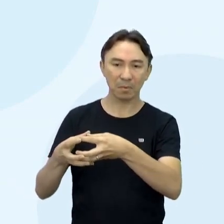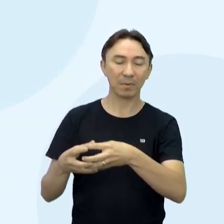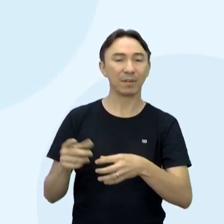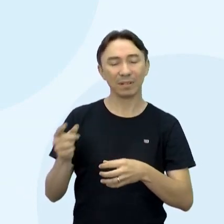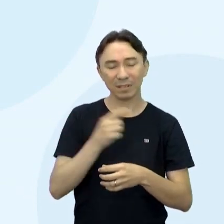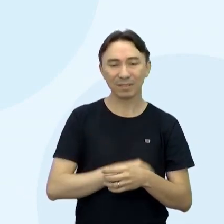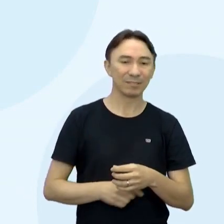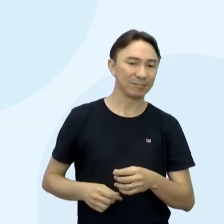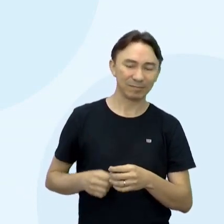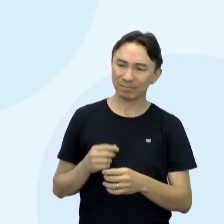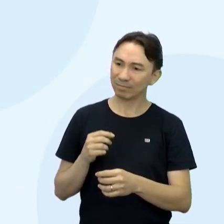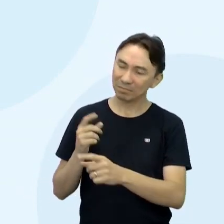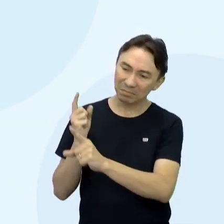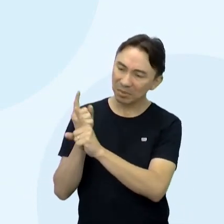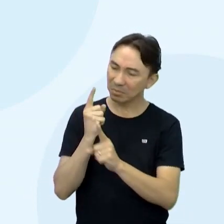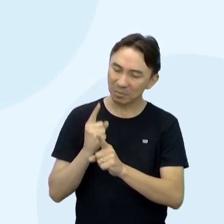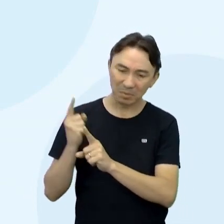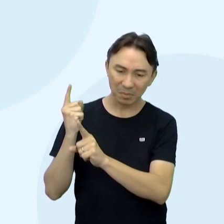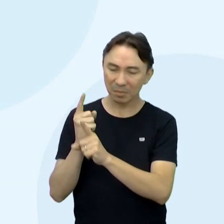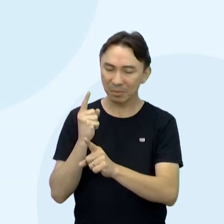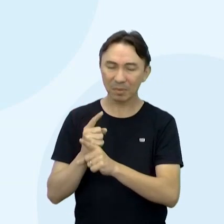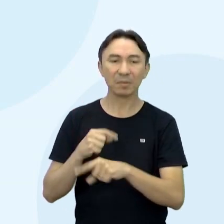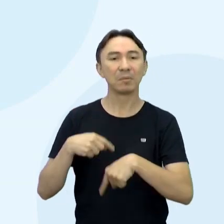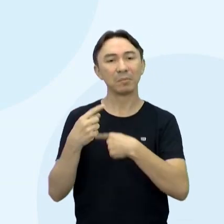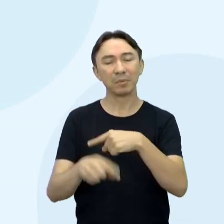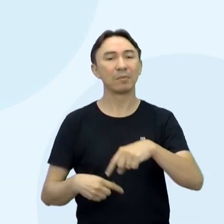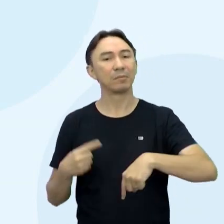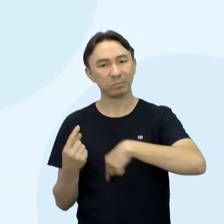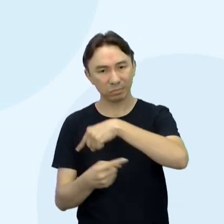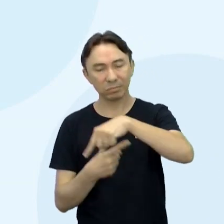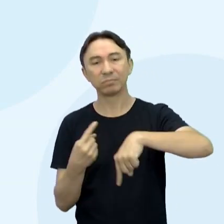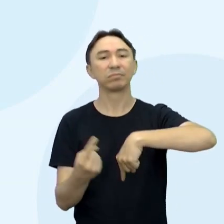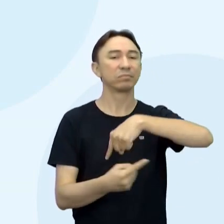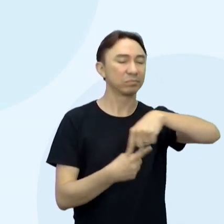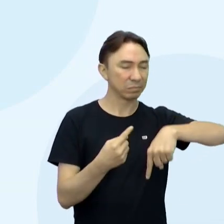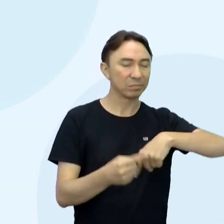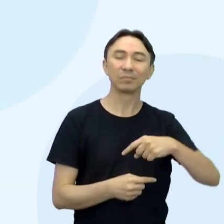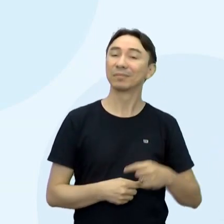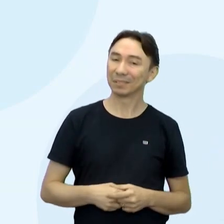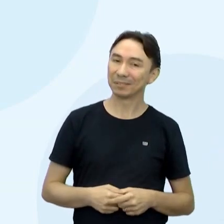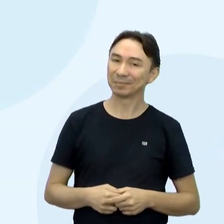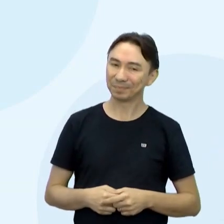eles tiveram. No próximo slide,